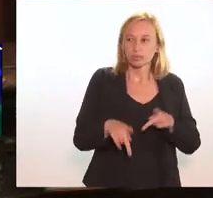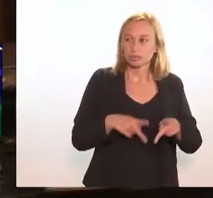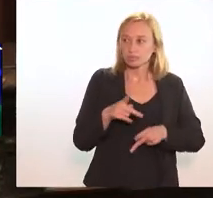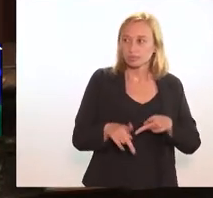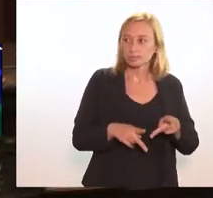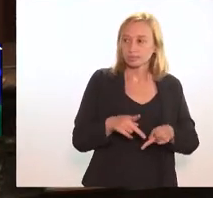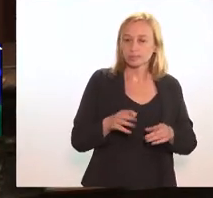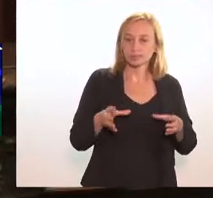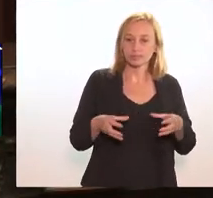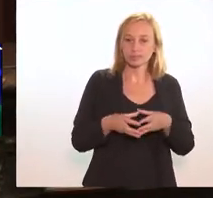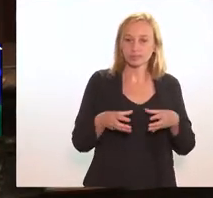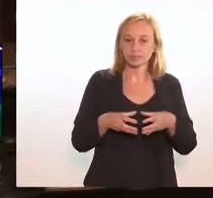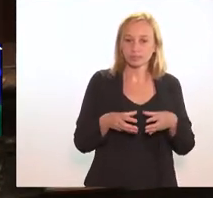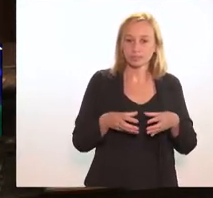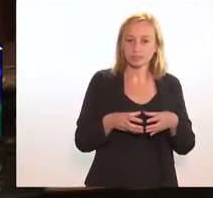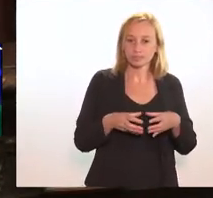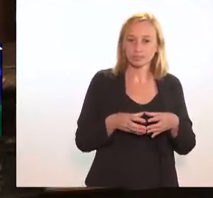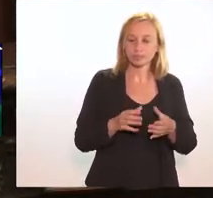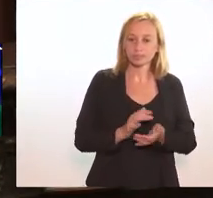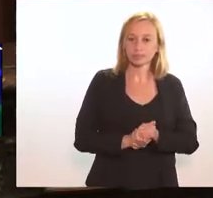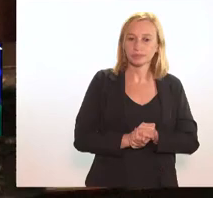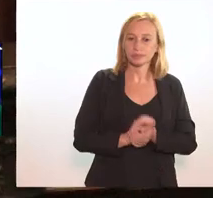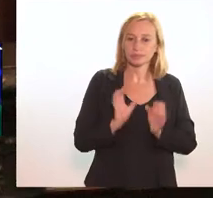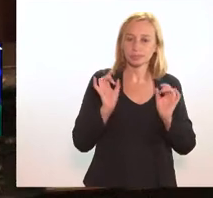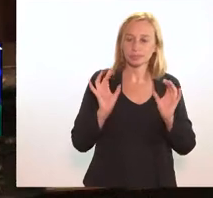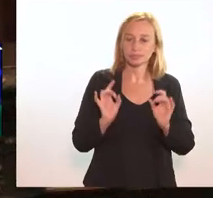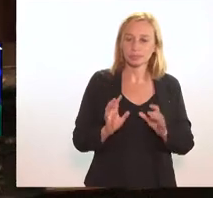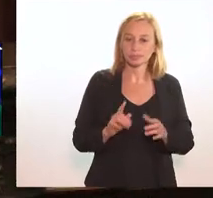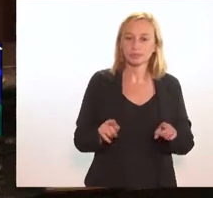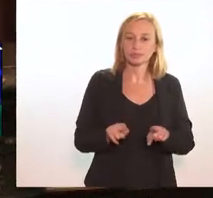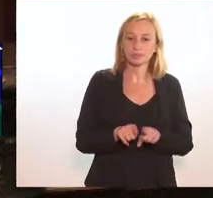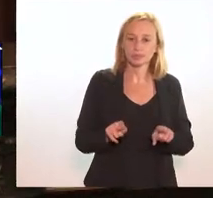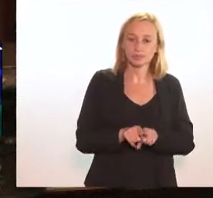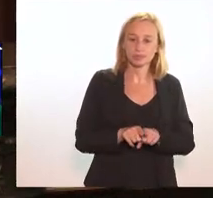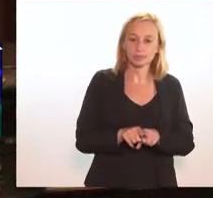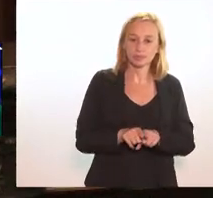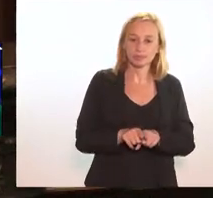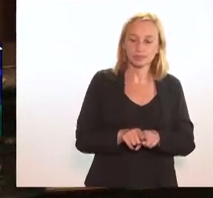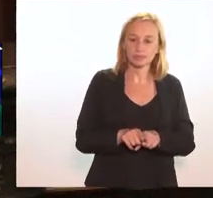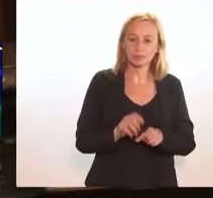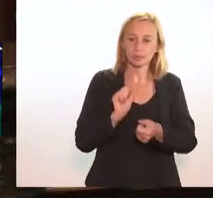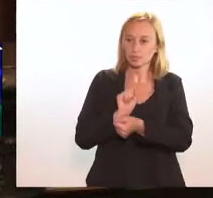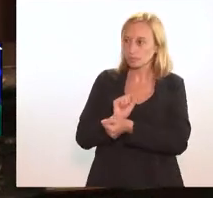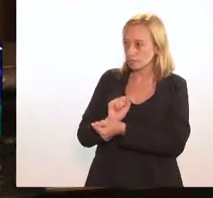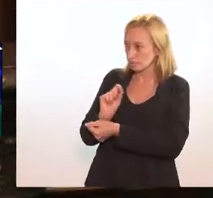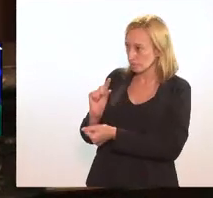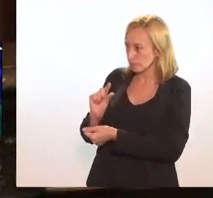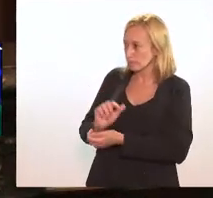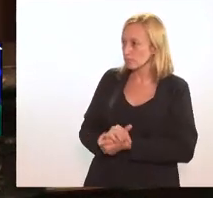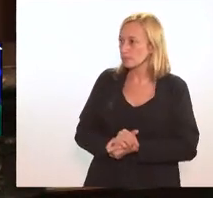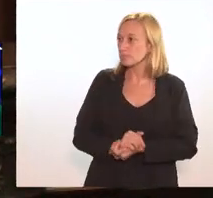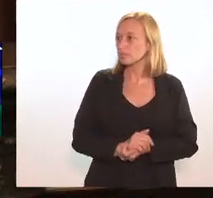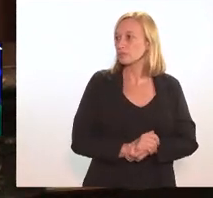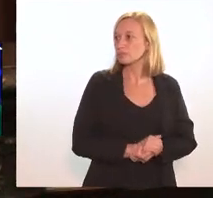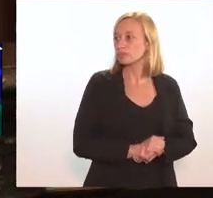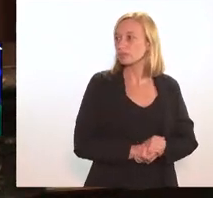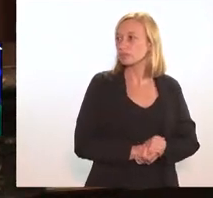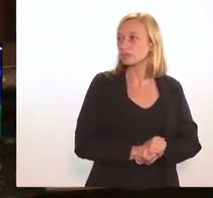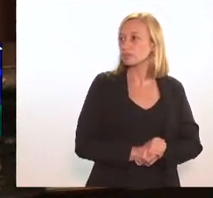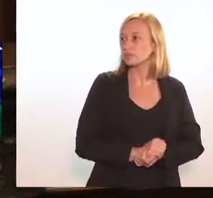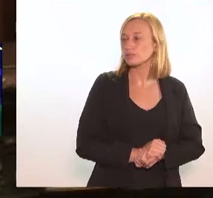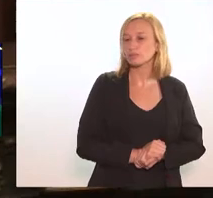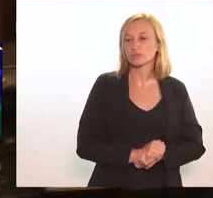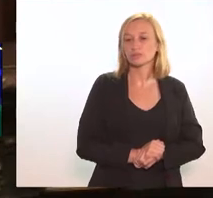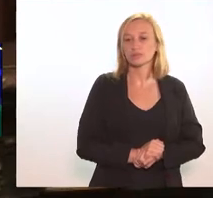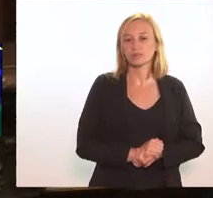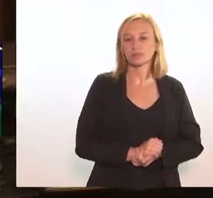da comissão especial. E, para além disso, um momentinho, por favor. E, para além disso, a